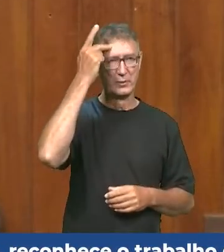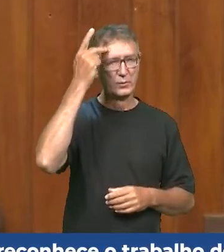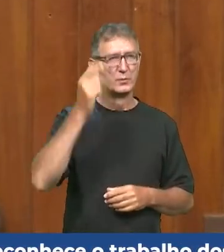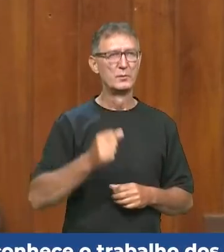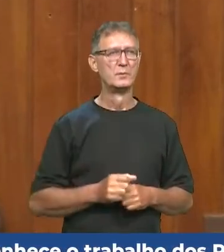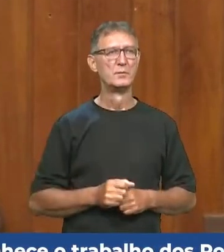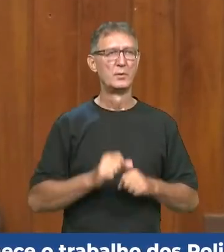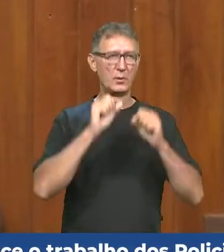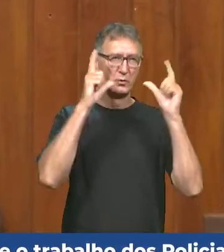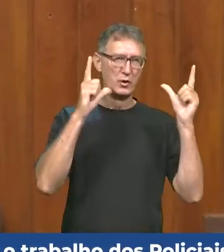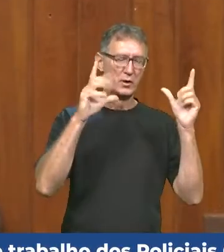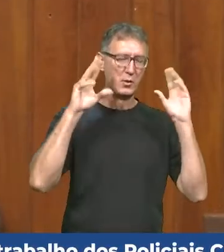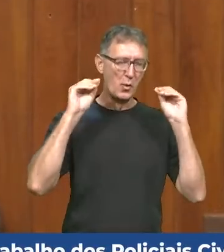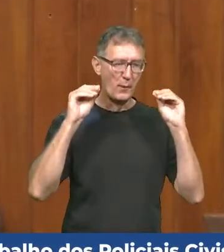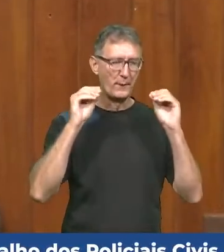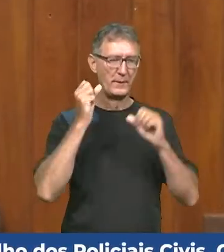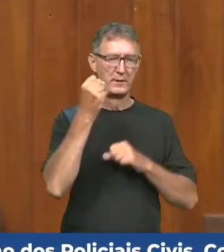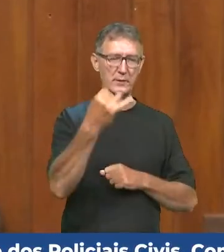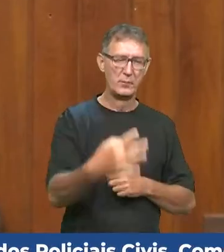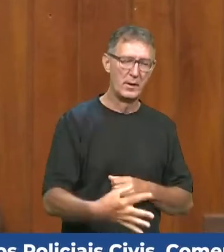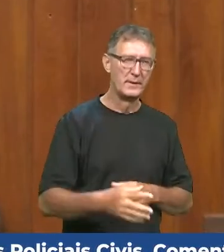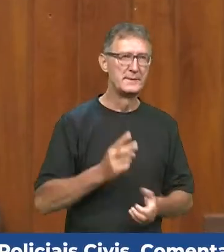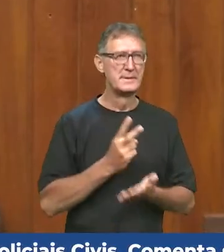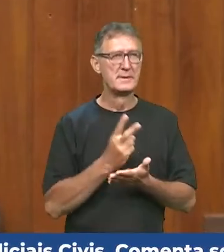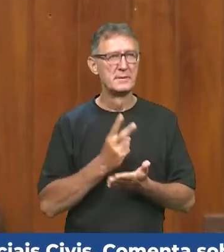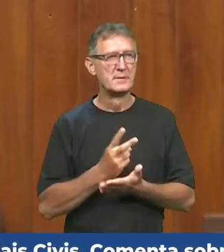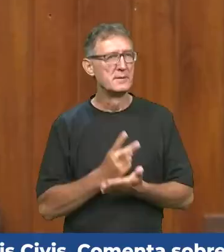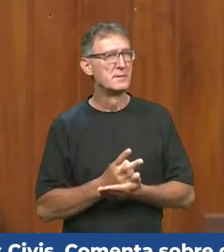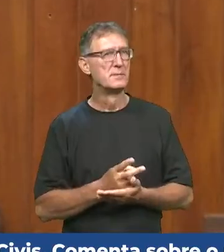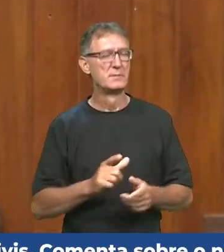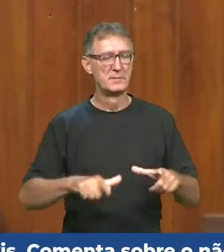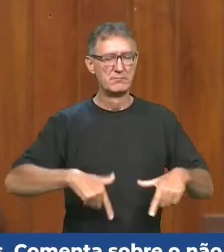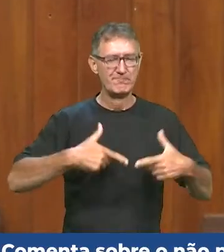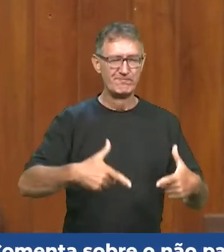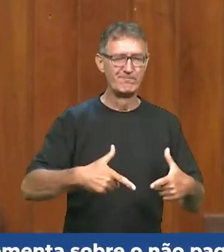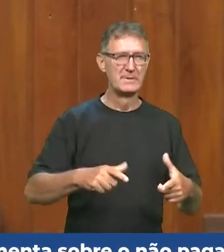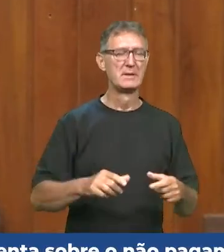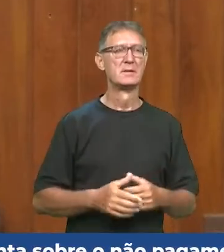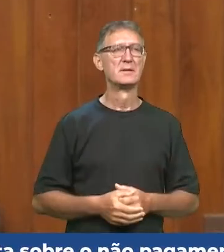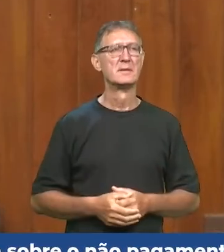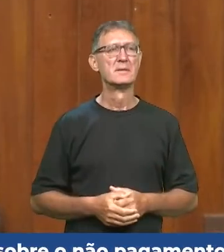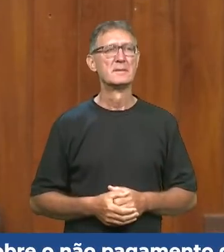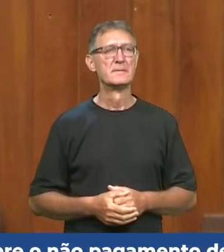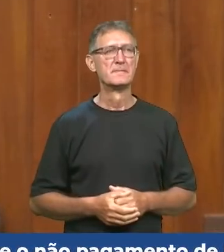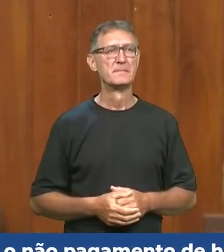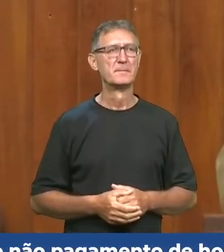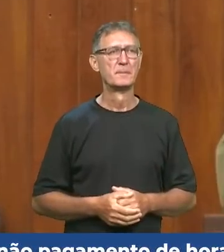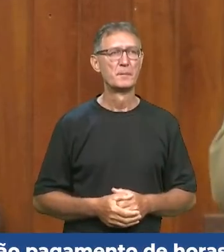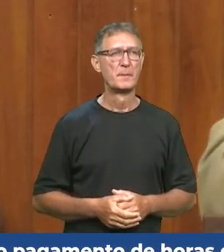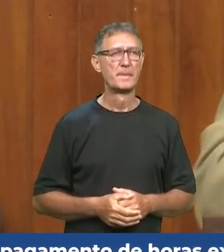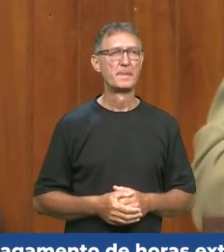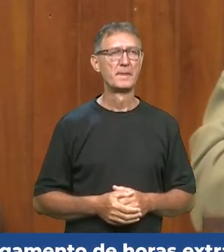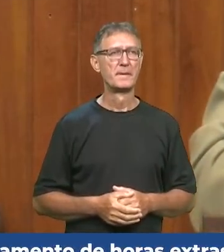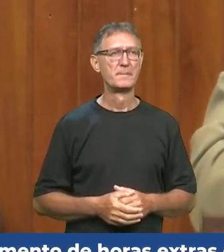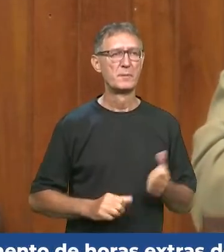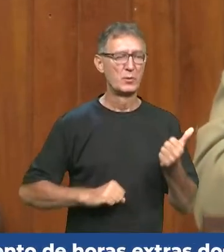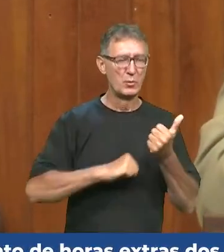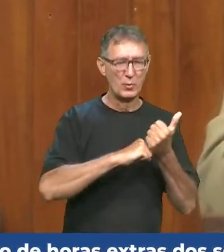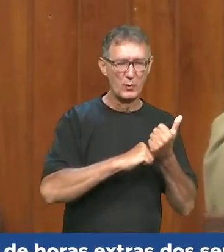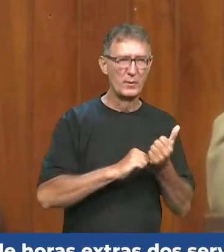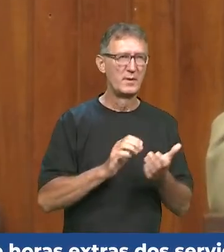dia, é de noite, é de madrugada, eles estão sempre a postos, né? Sem nenhum suporte, sem